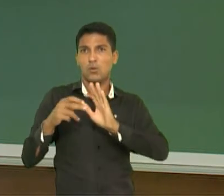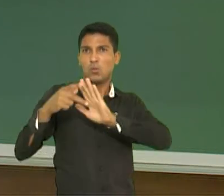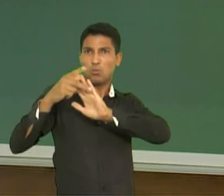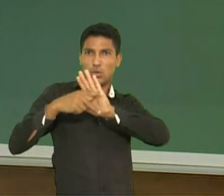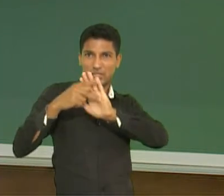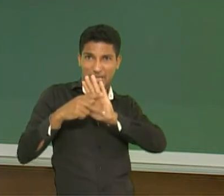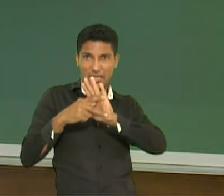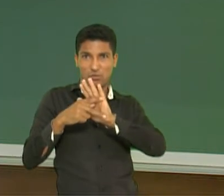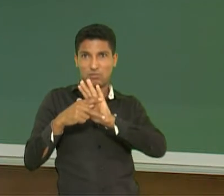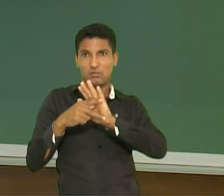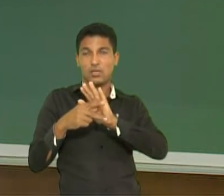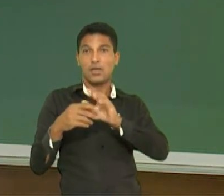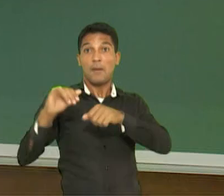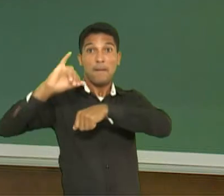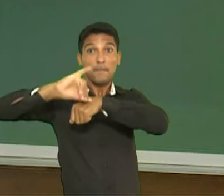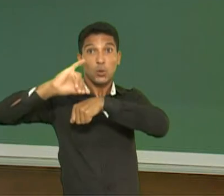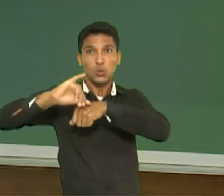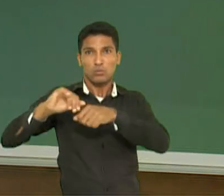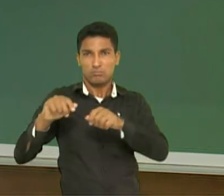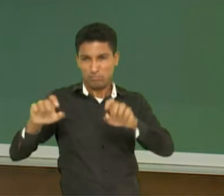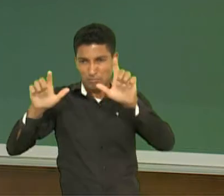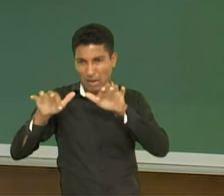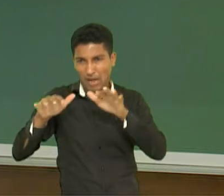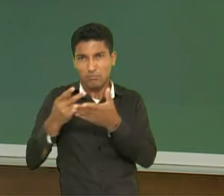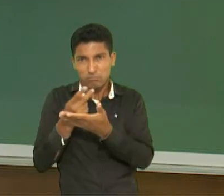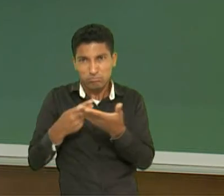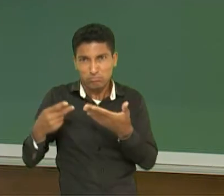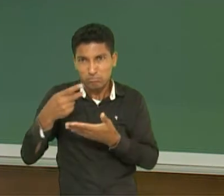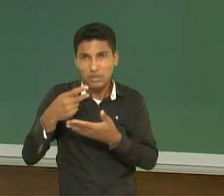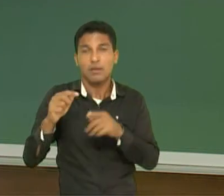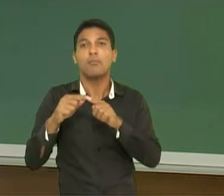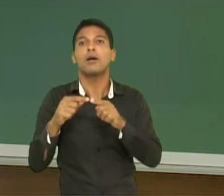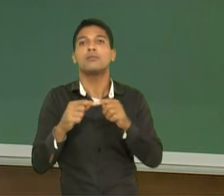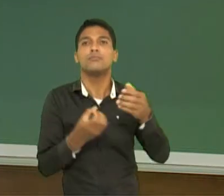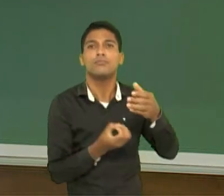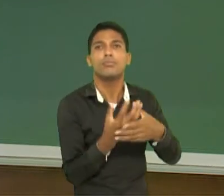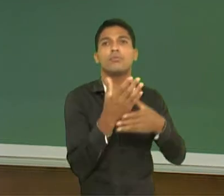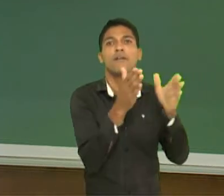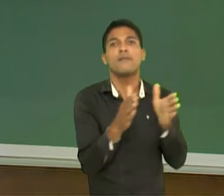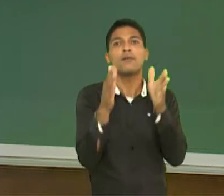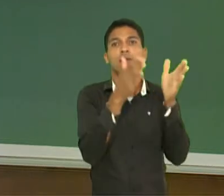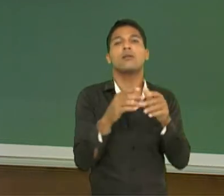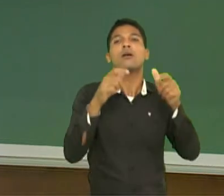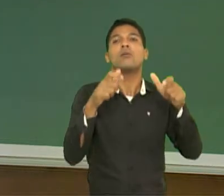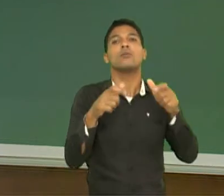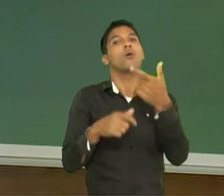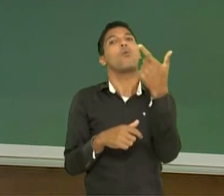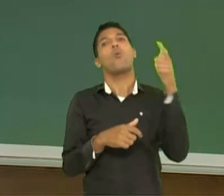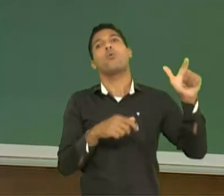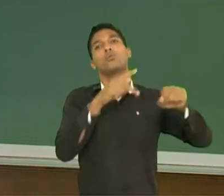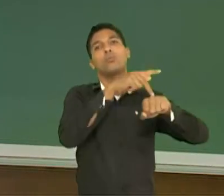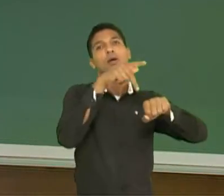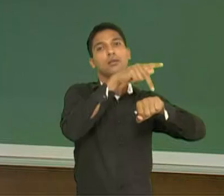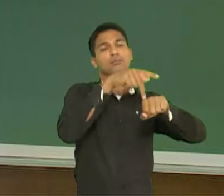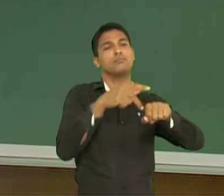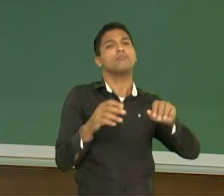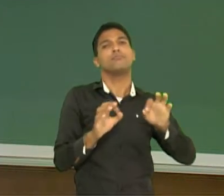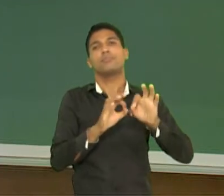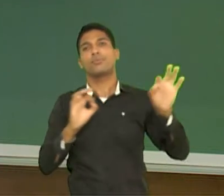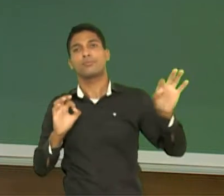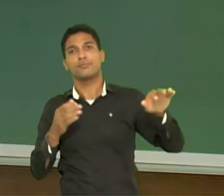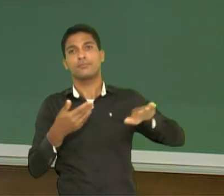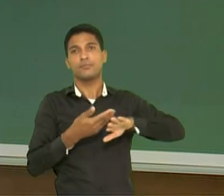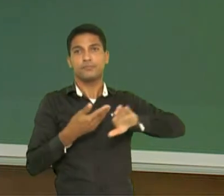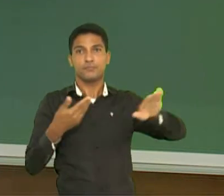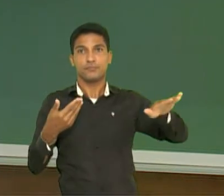sua execução, a sua fabricação está em outro país. Então, e você tem essas mercadorias também que circulam muito